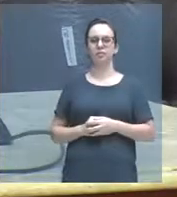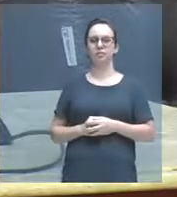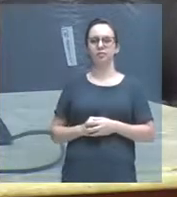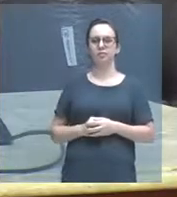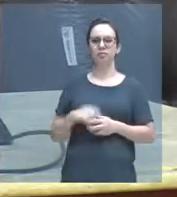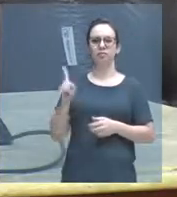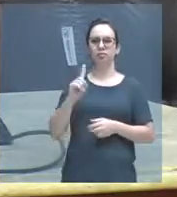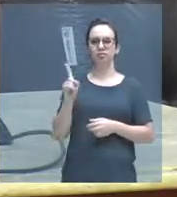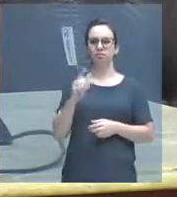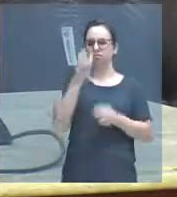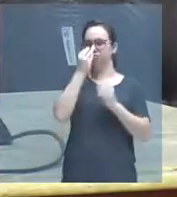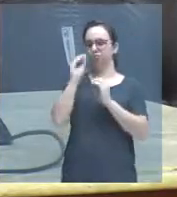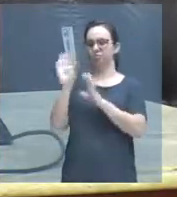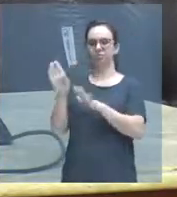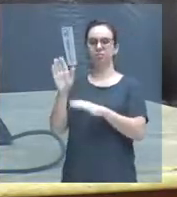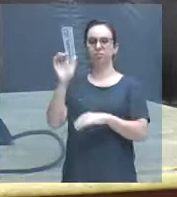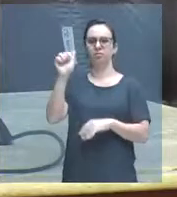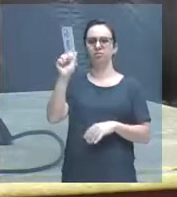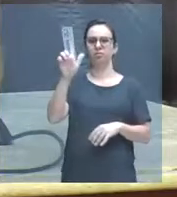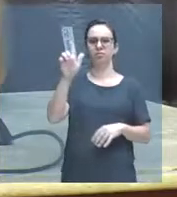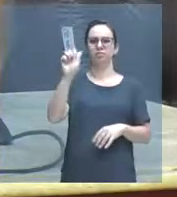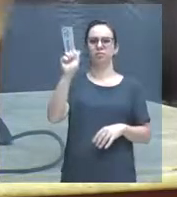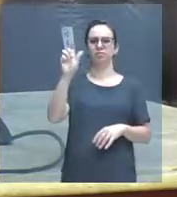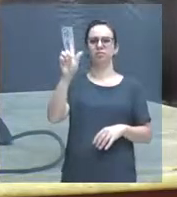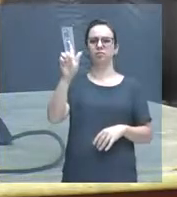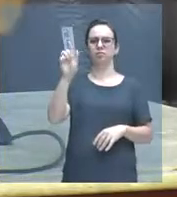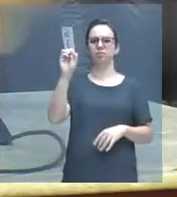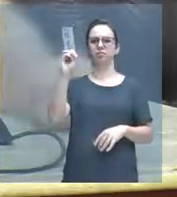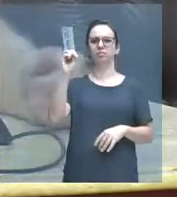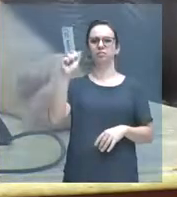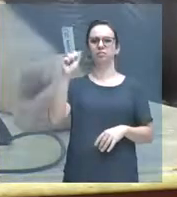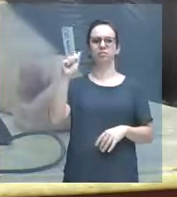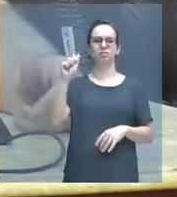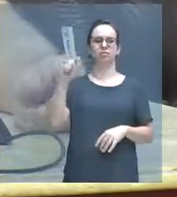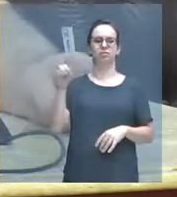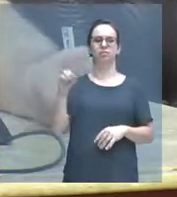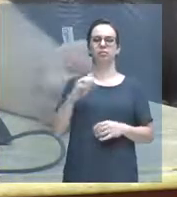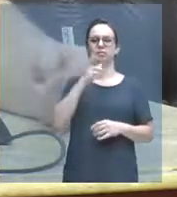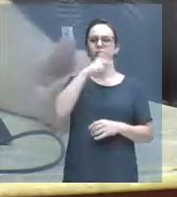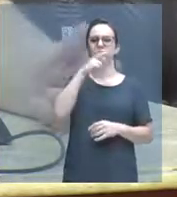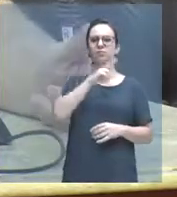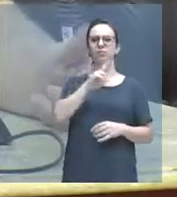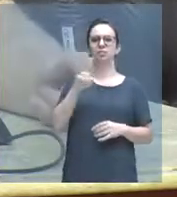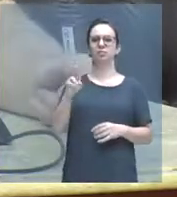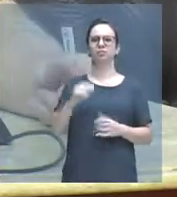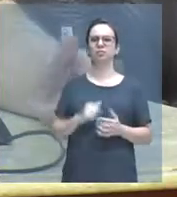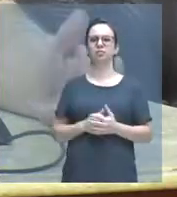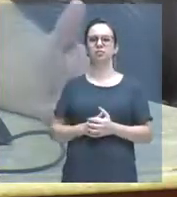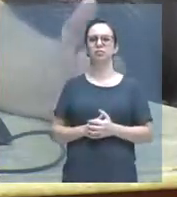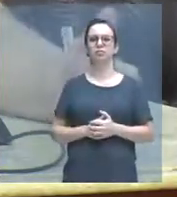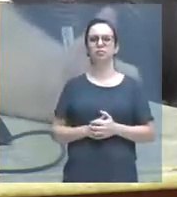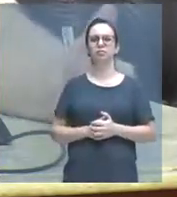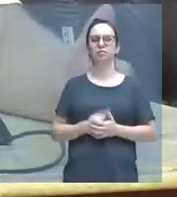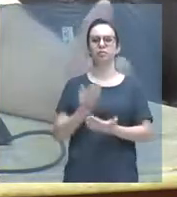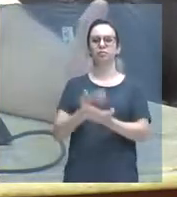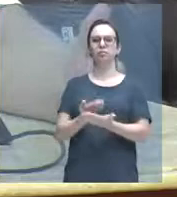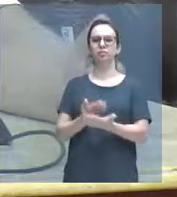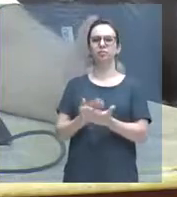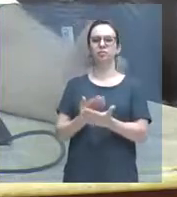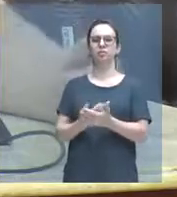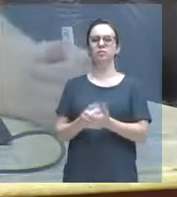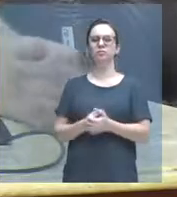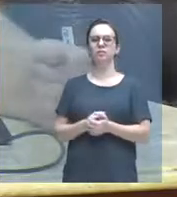Eu falo, então, em nome da Escola de Samba, em nome do nosso presidente, José Corrêa. Lá na